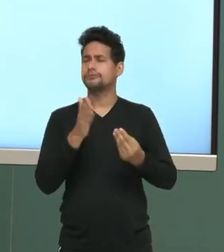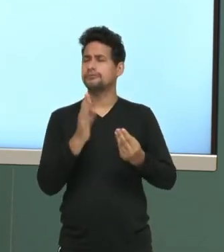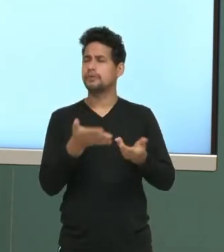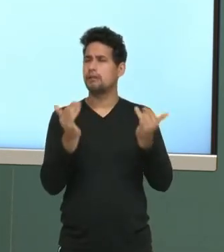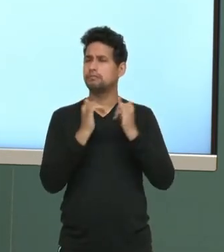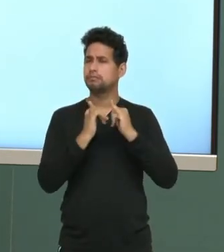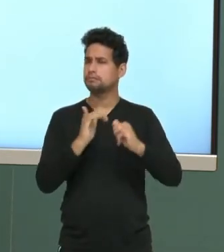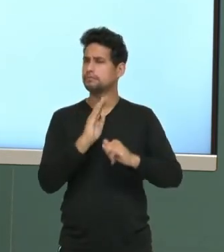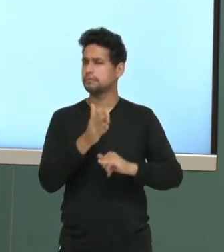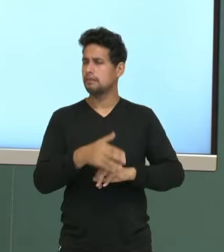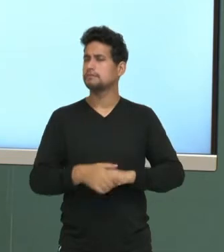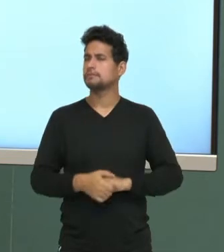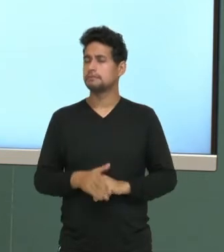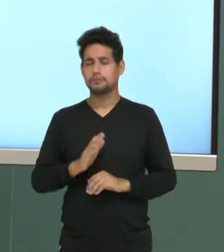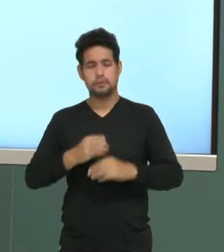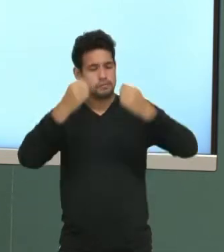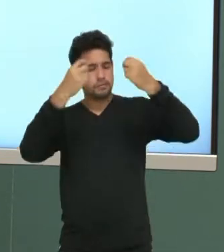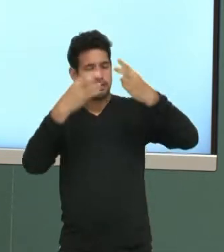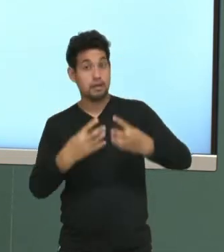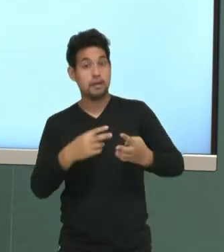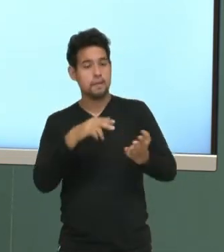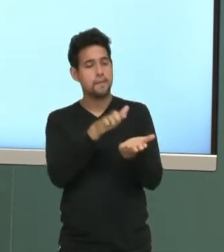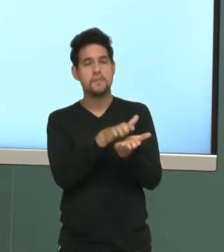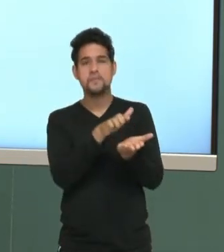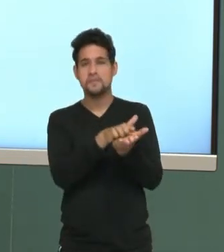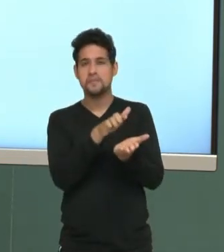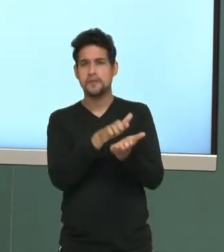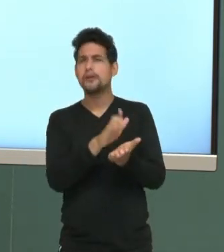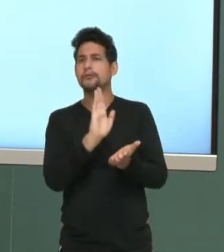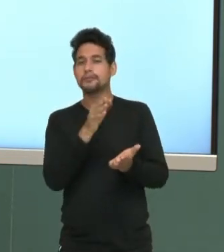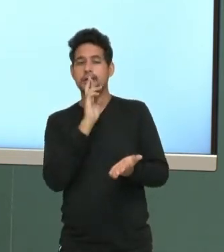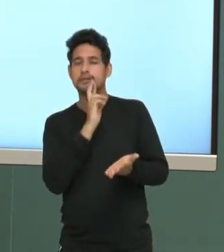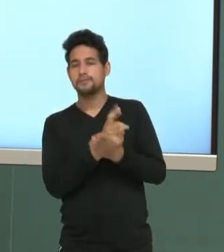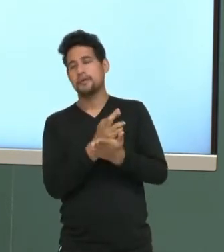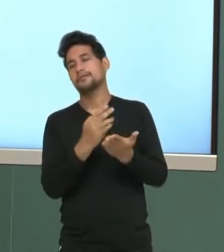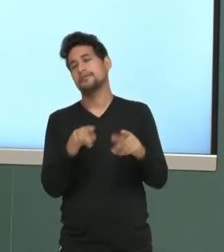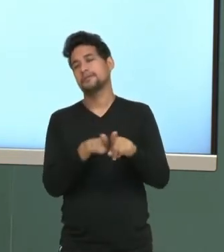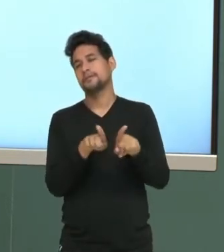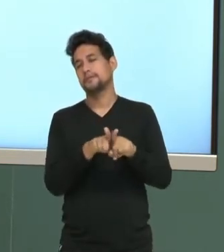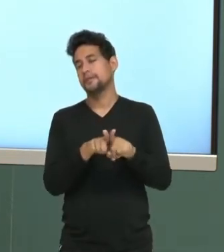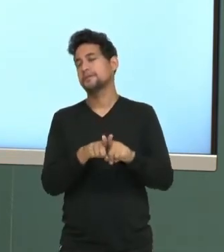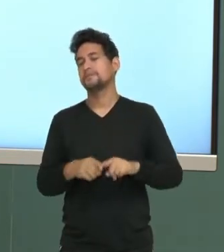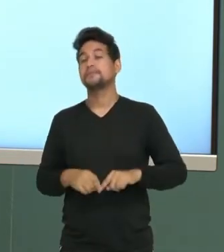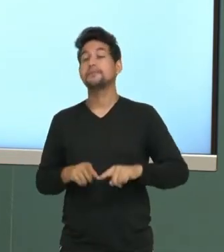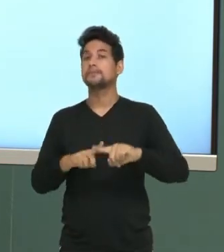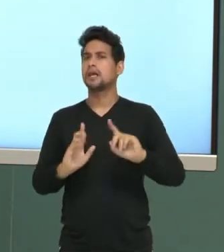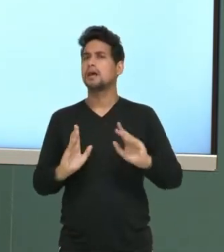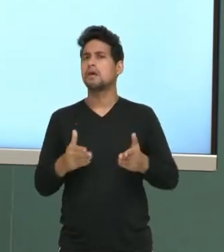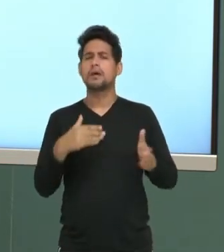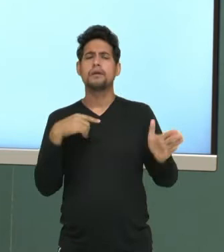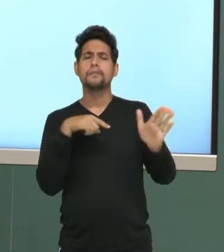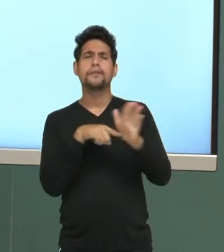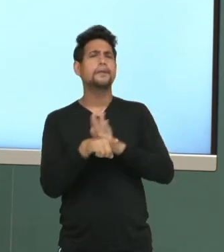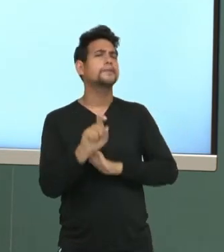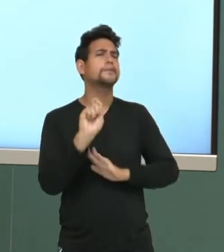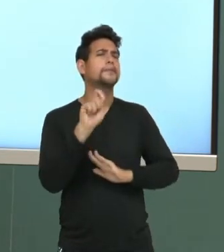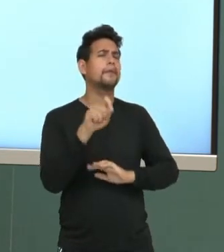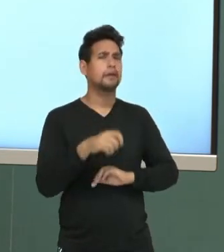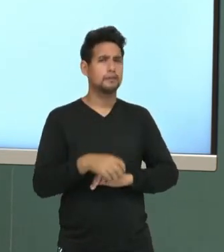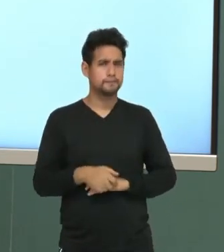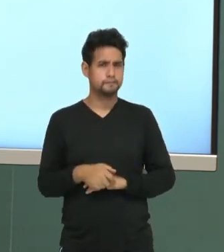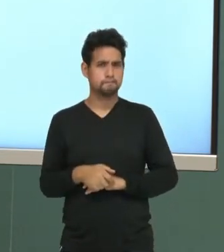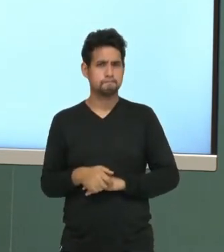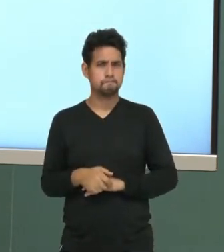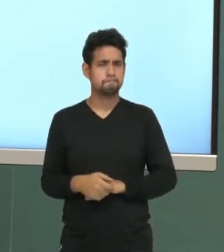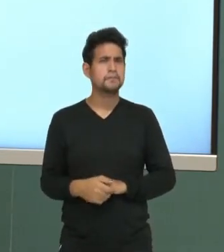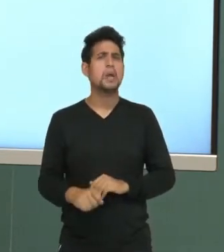dica, né? Eu falei que era papel. Eu já dei a resposta antes, um spoiler. Mas agora eu pergunto para vocês: o